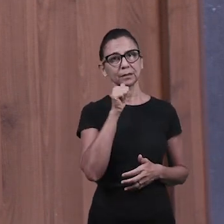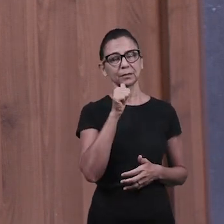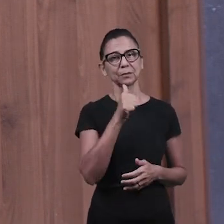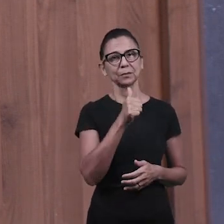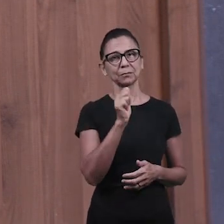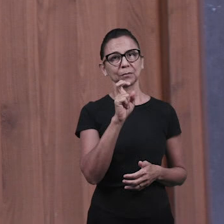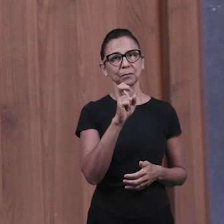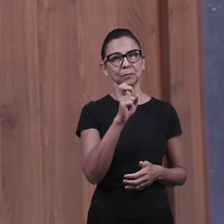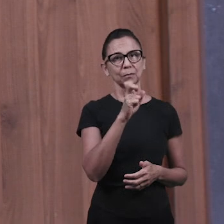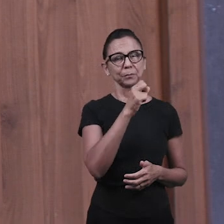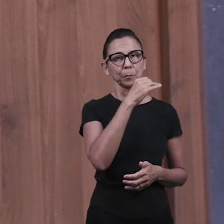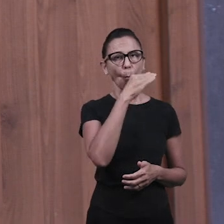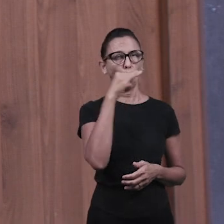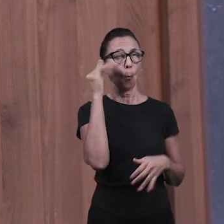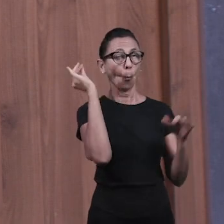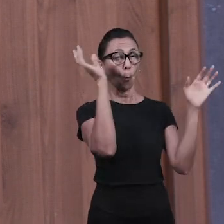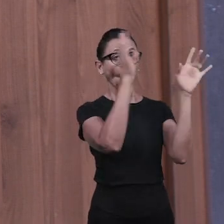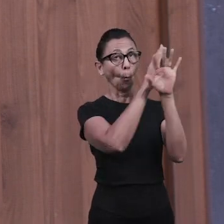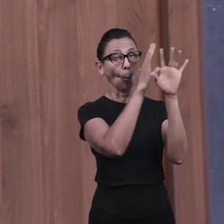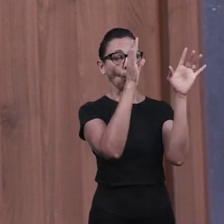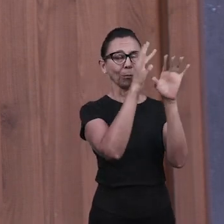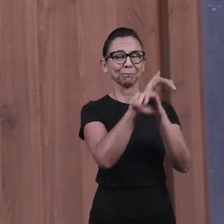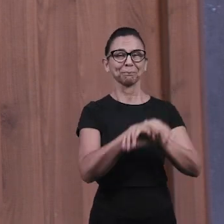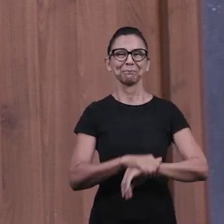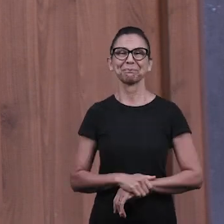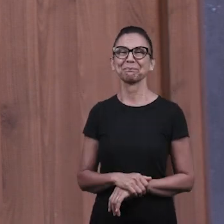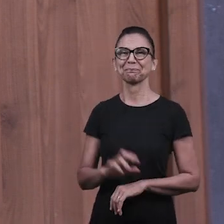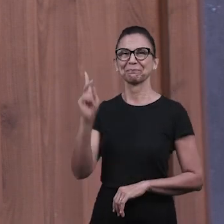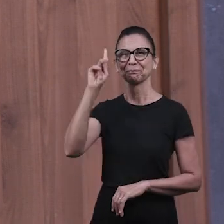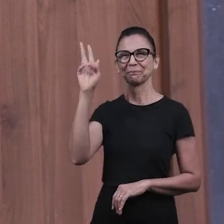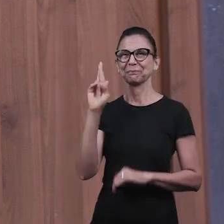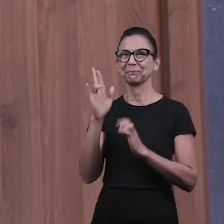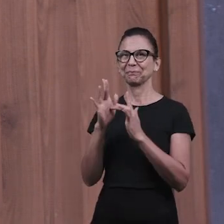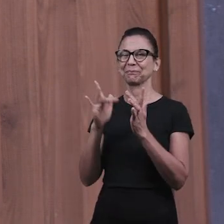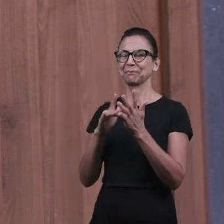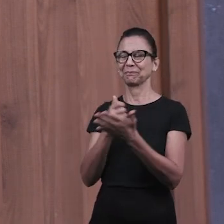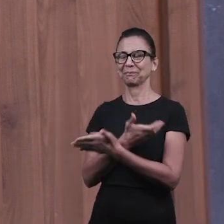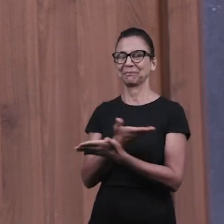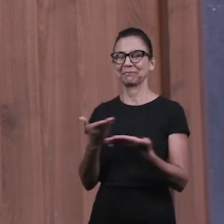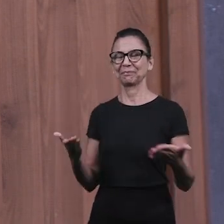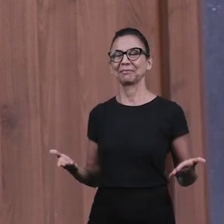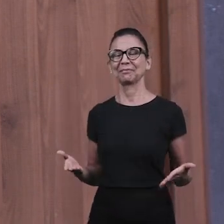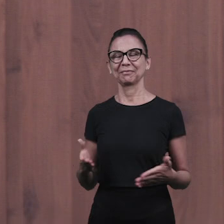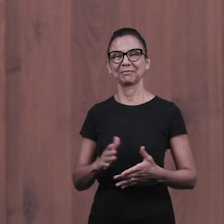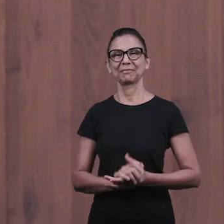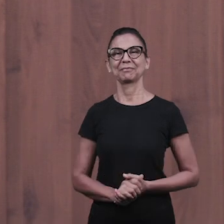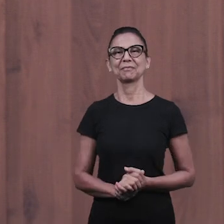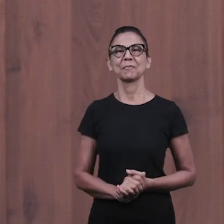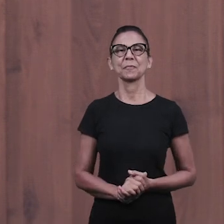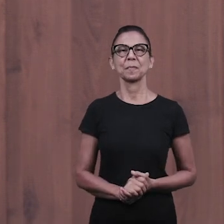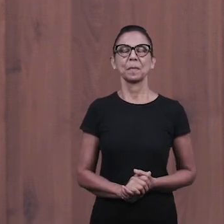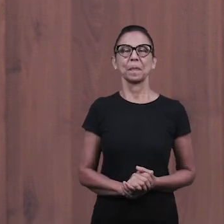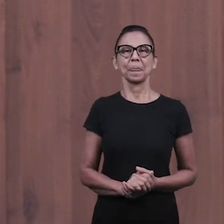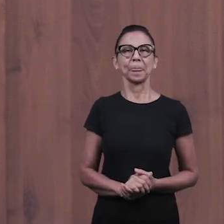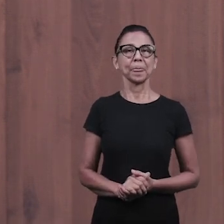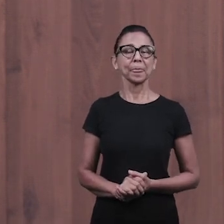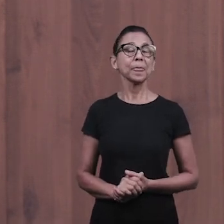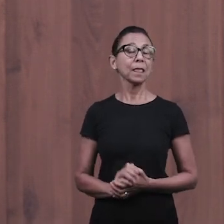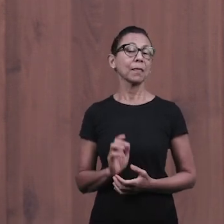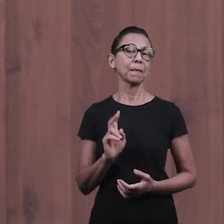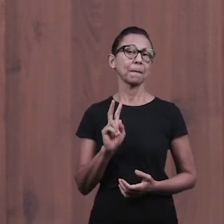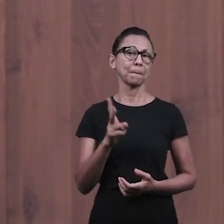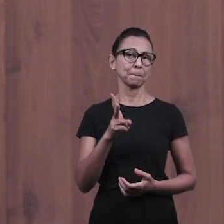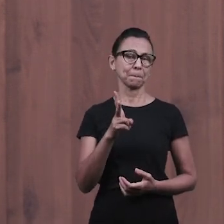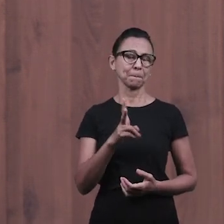de loucas. Eu desejo a você a paz do Senhor Jesus. Muito obrigado. Glória a Deus. Muito bem, irmãos, nós vamos